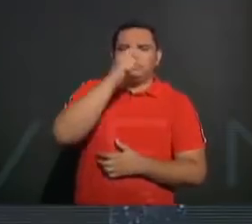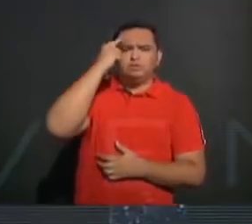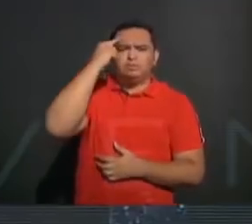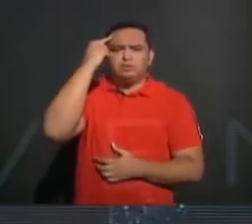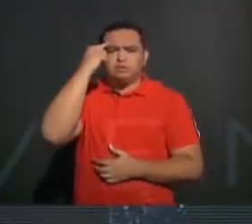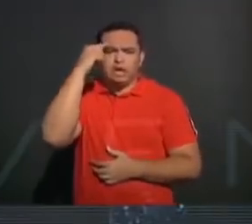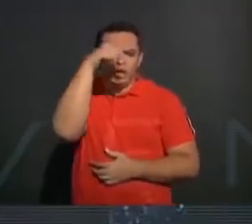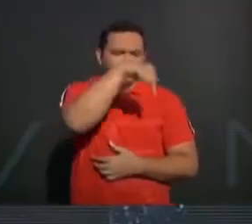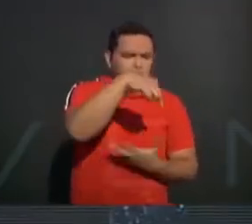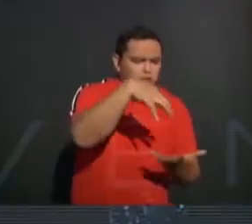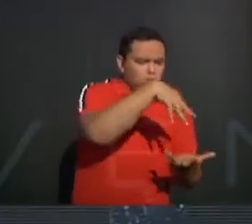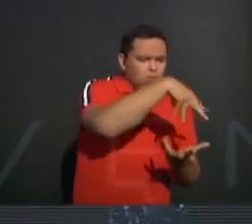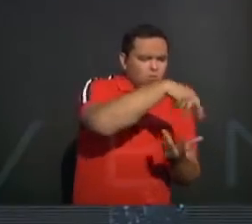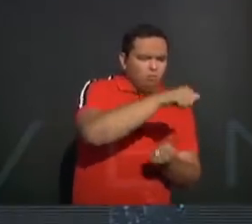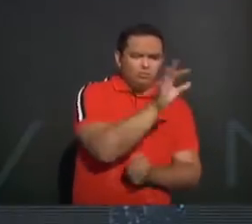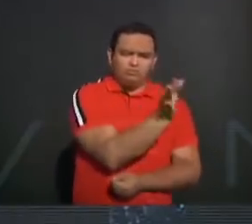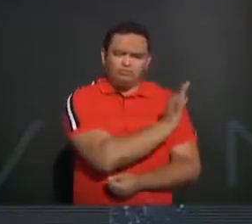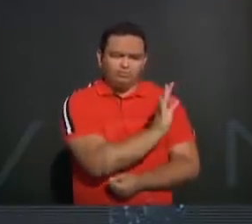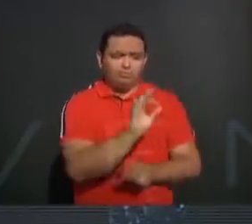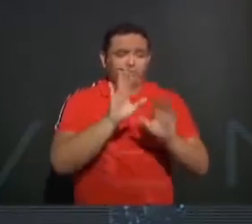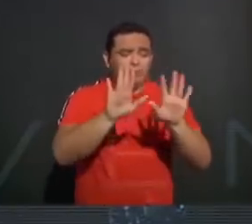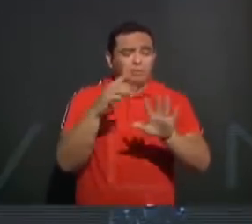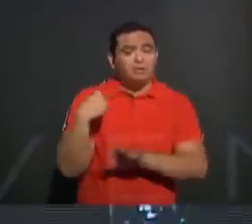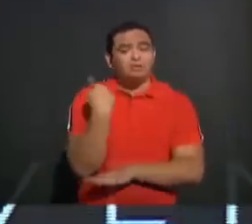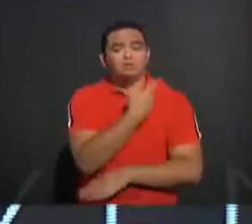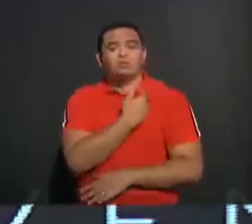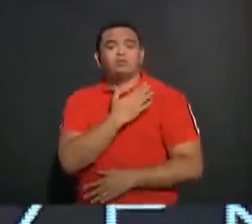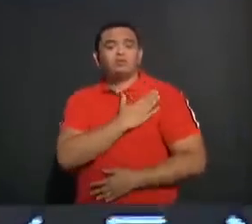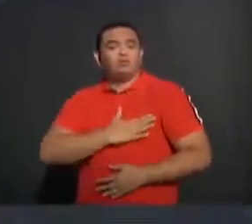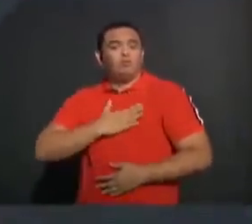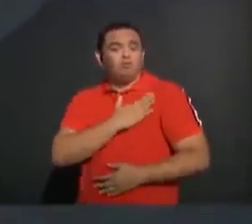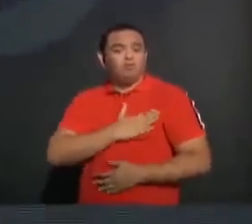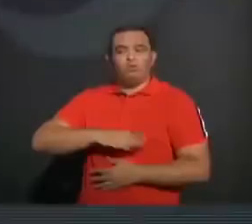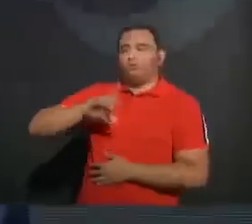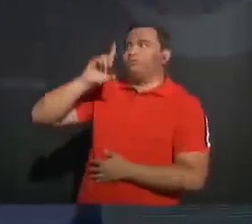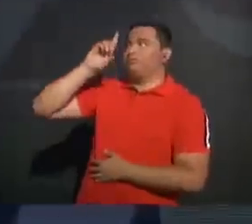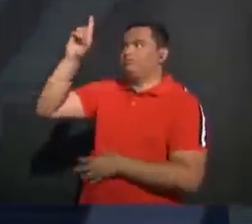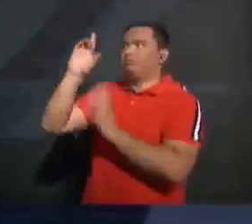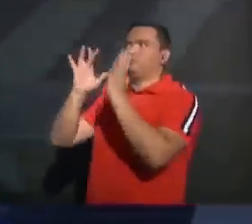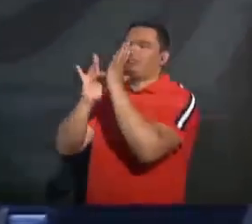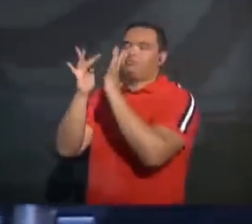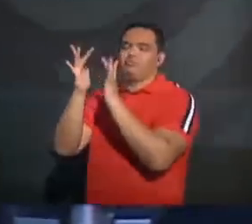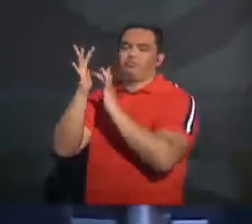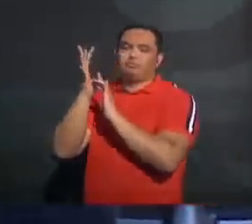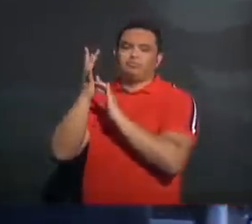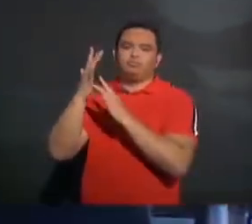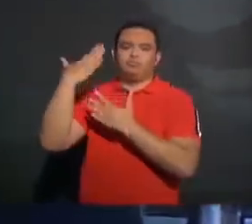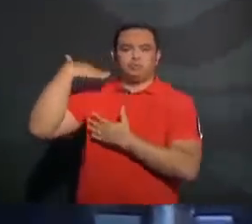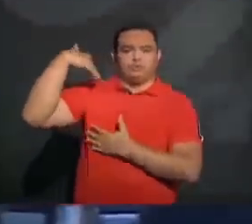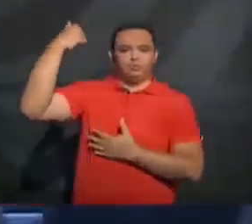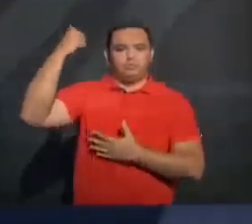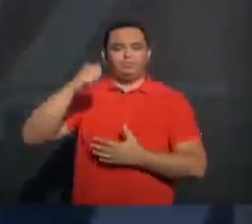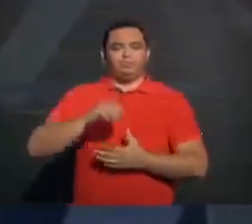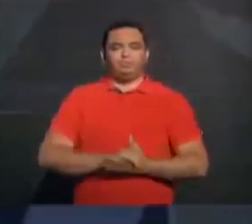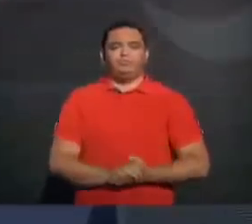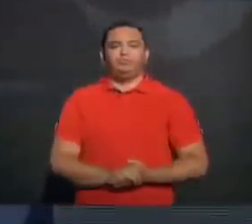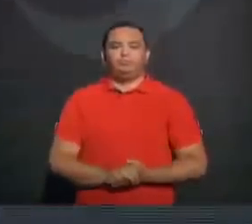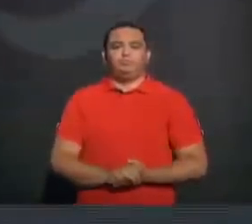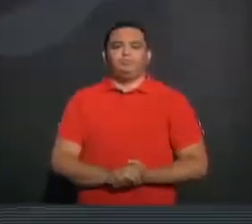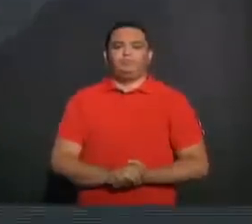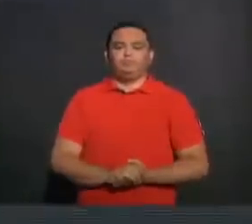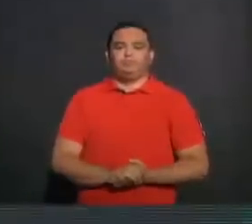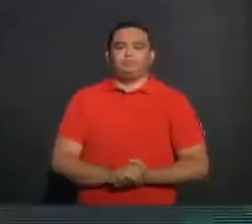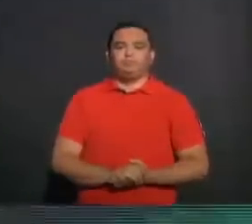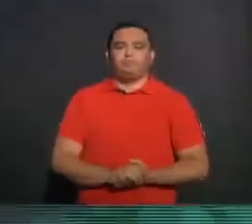o seu objetivo é satisfazer aquele que o arregimentou ou o